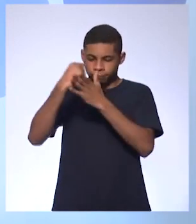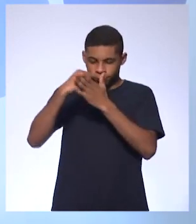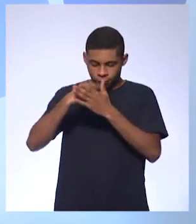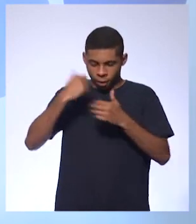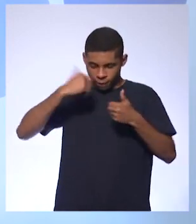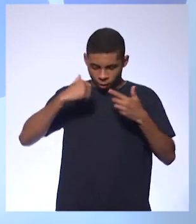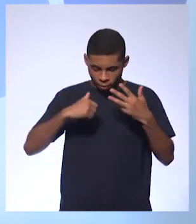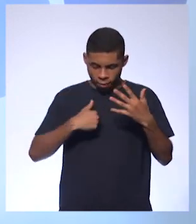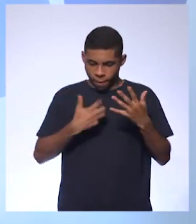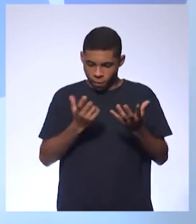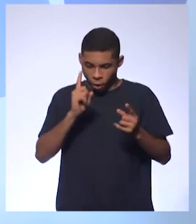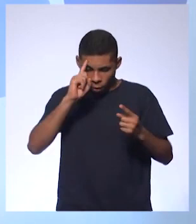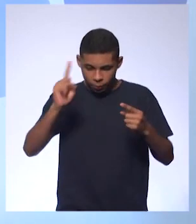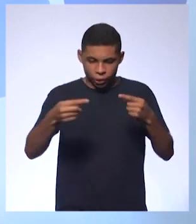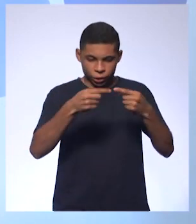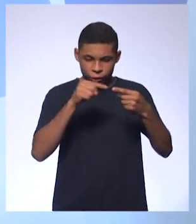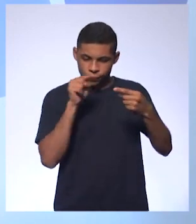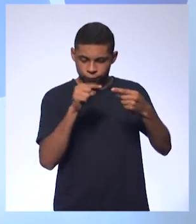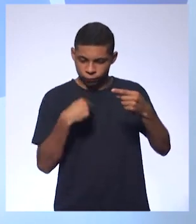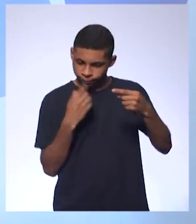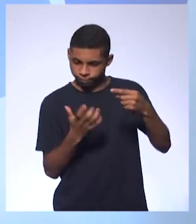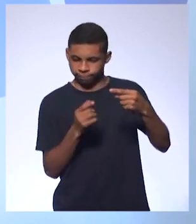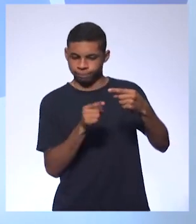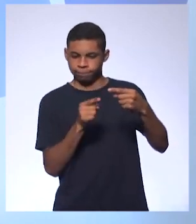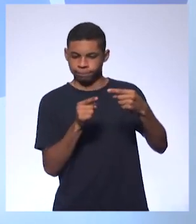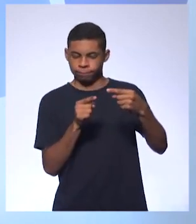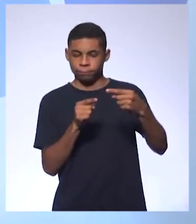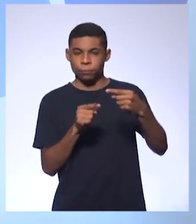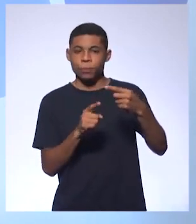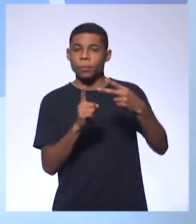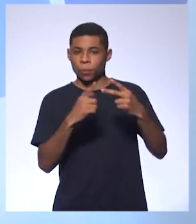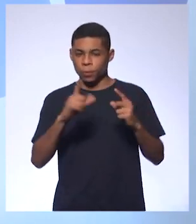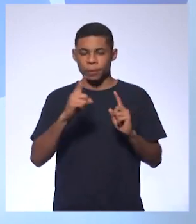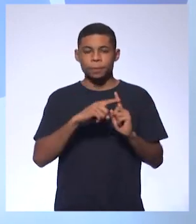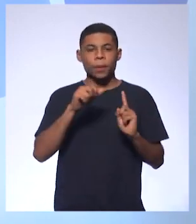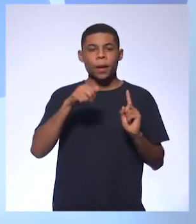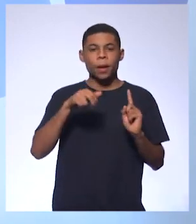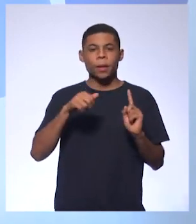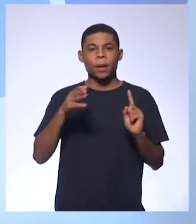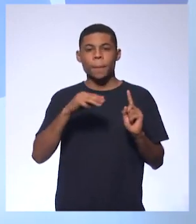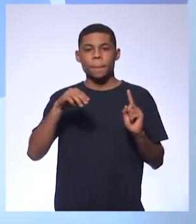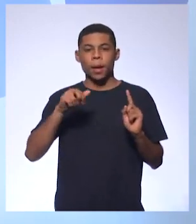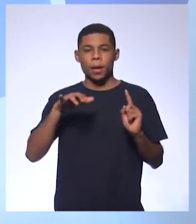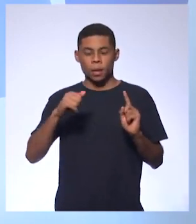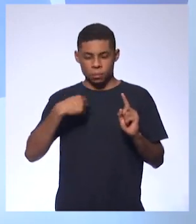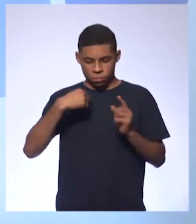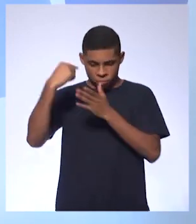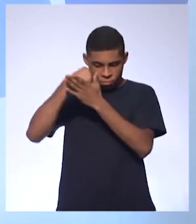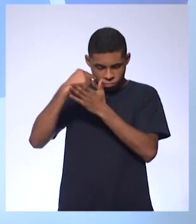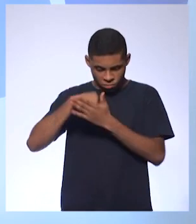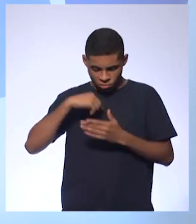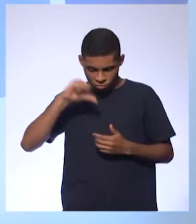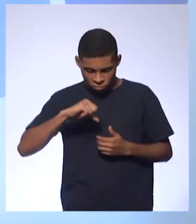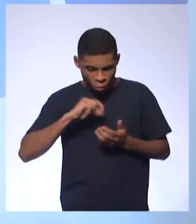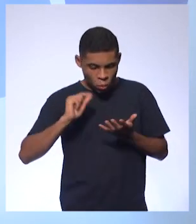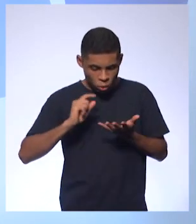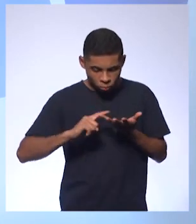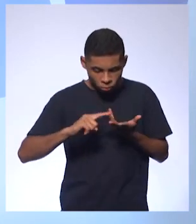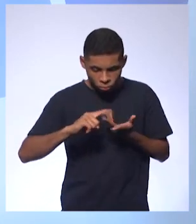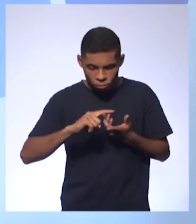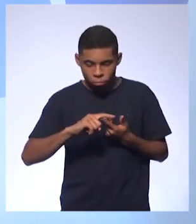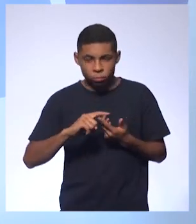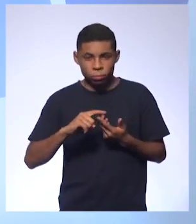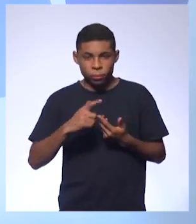os objetivos. A professora Ana Maria citou que é ter senso crítico sobre si mesmo.